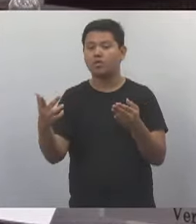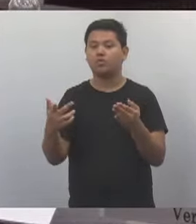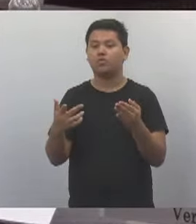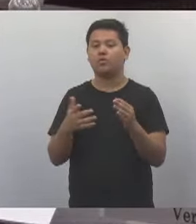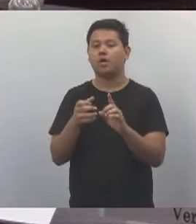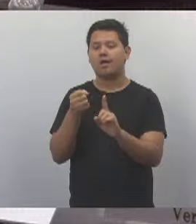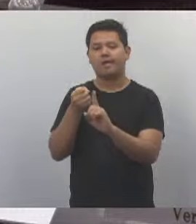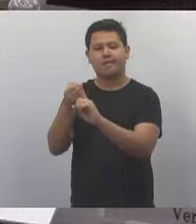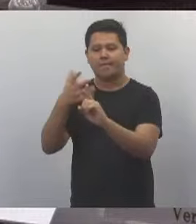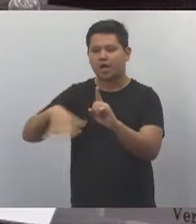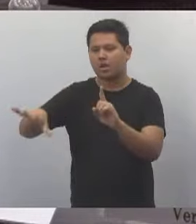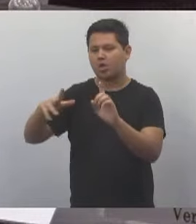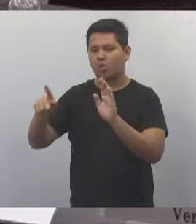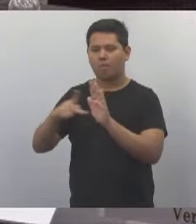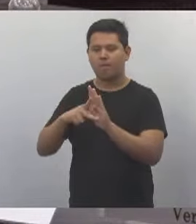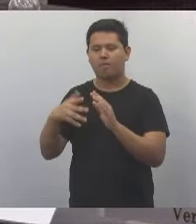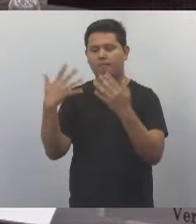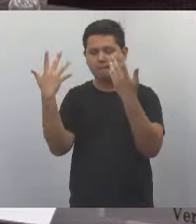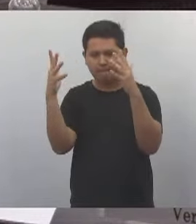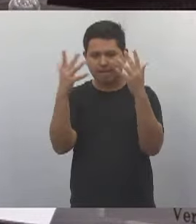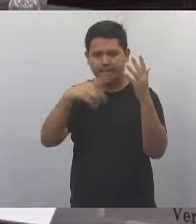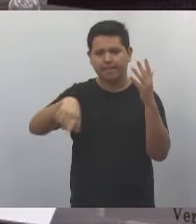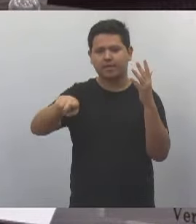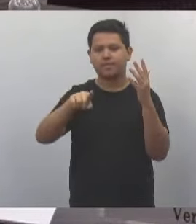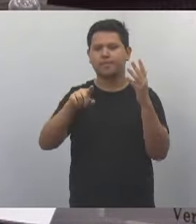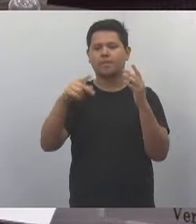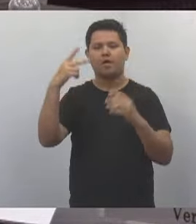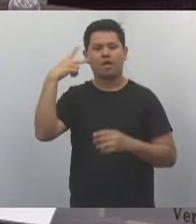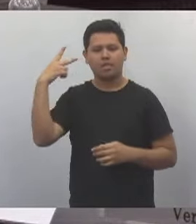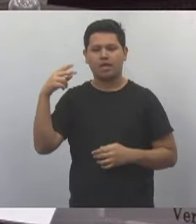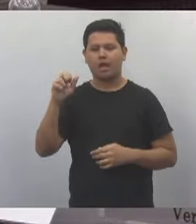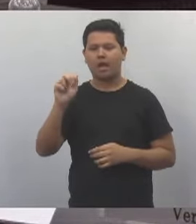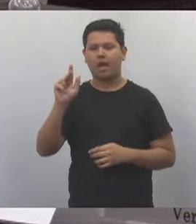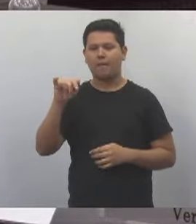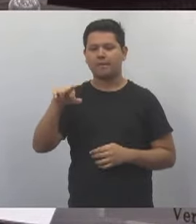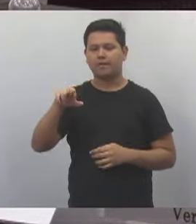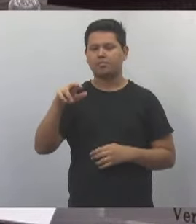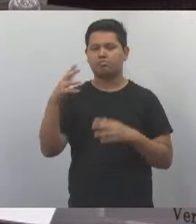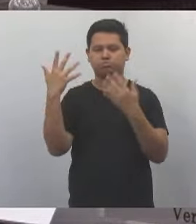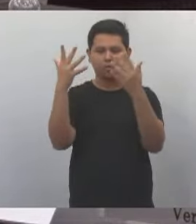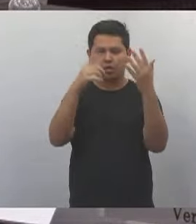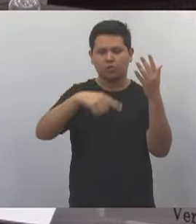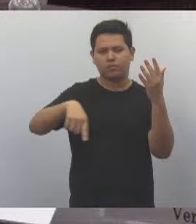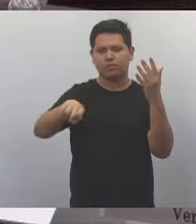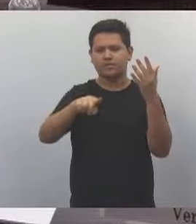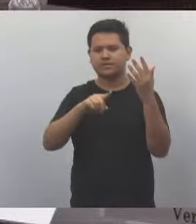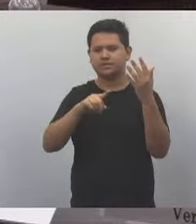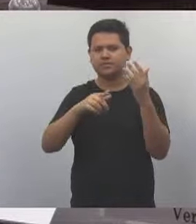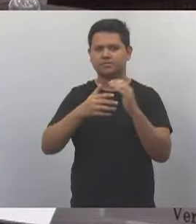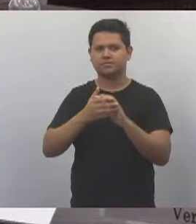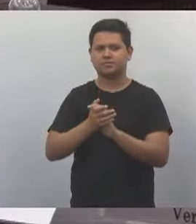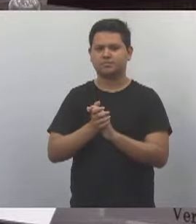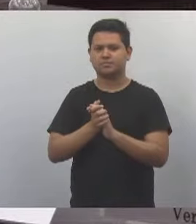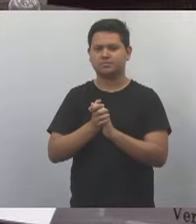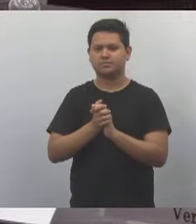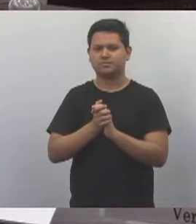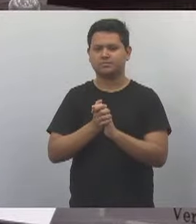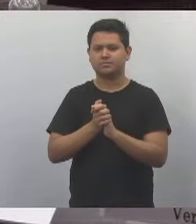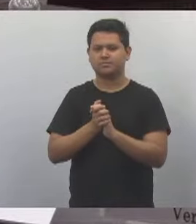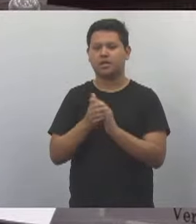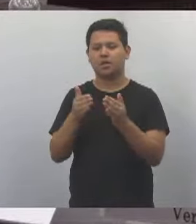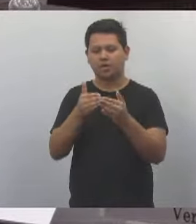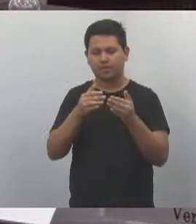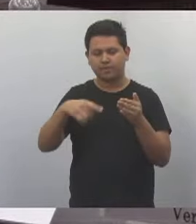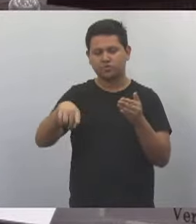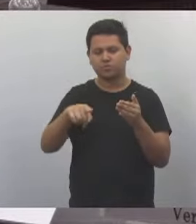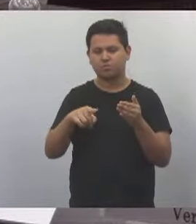isso. Parabéns mais uma vez, Abner. Que Deus abençoe todos os comerciantes, todos aqueles que nos pediram também essa